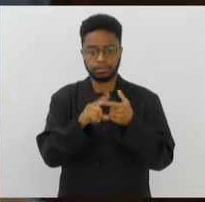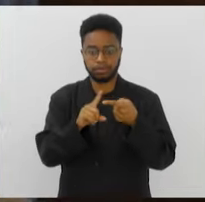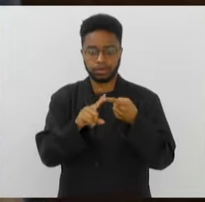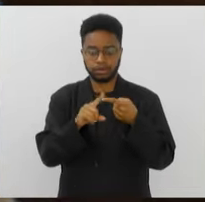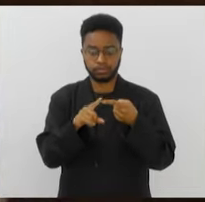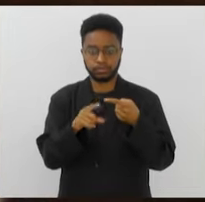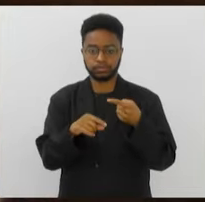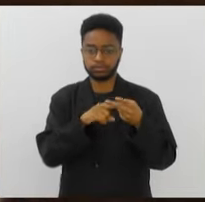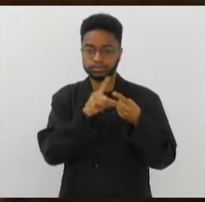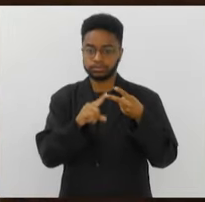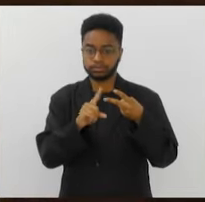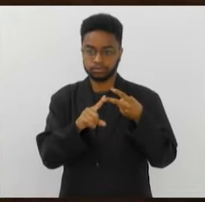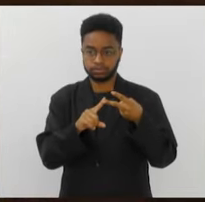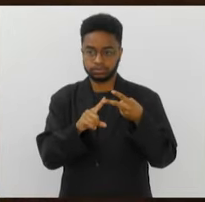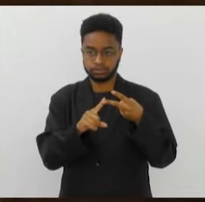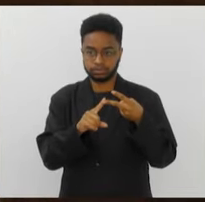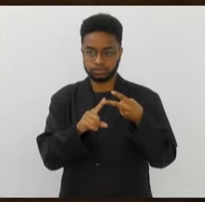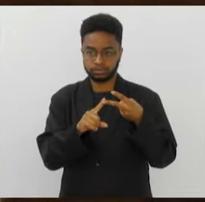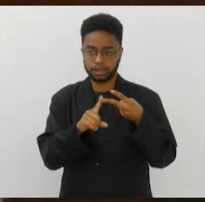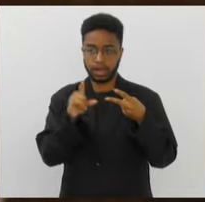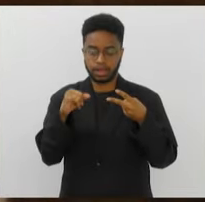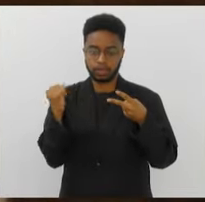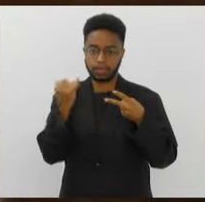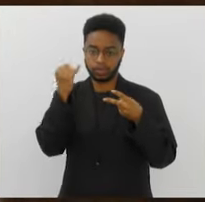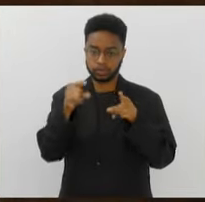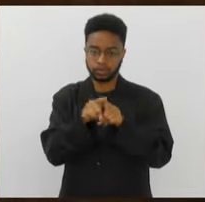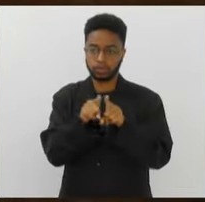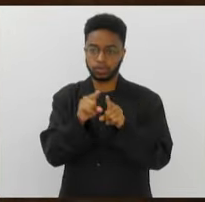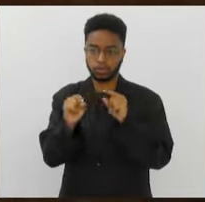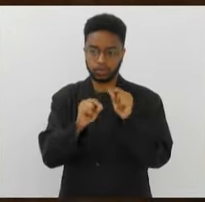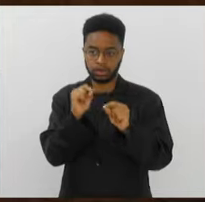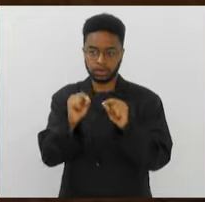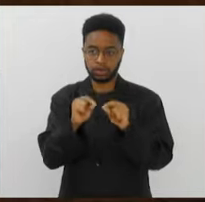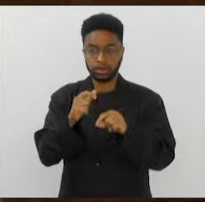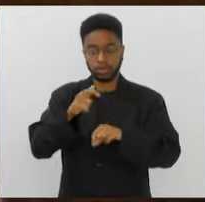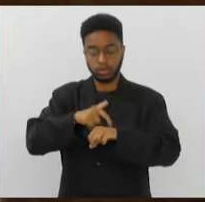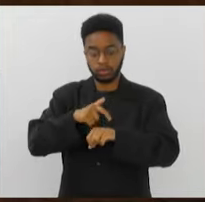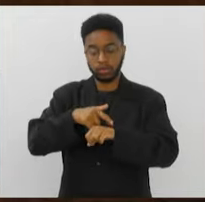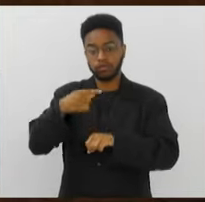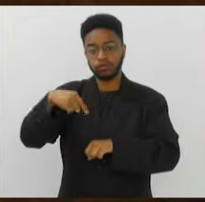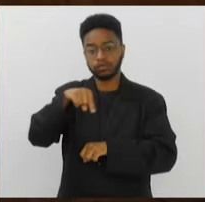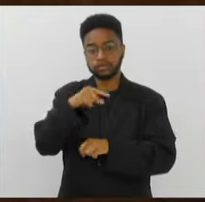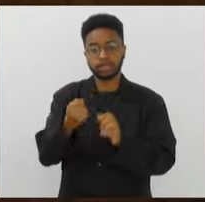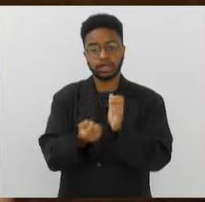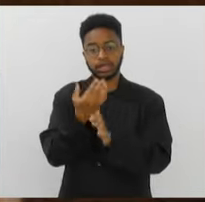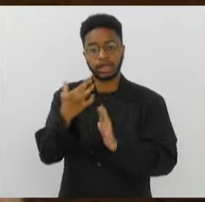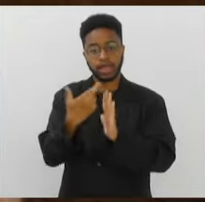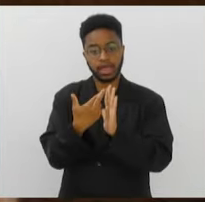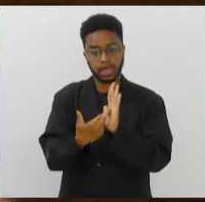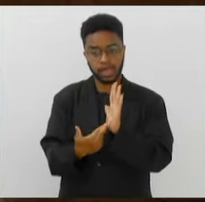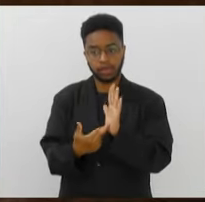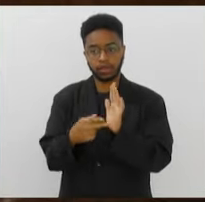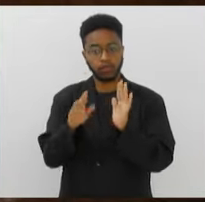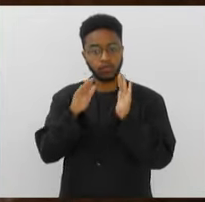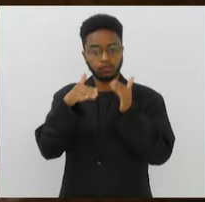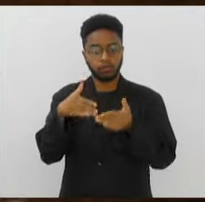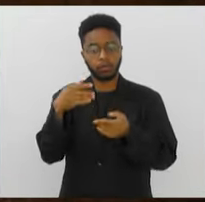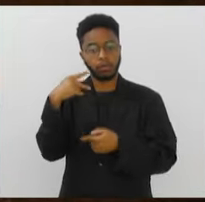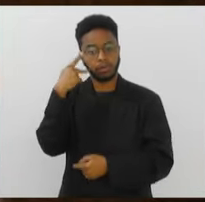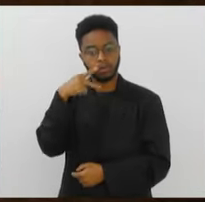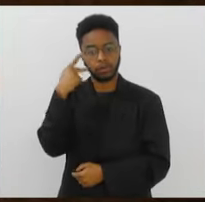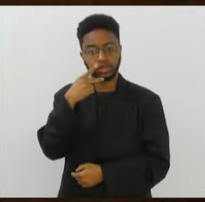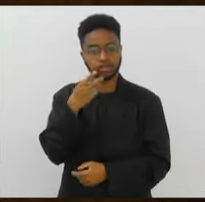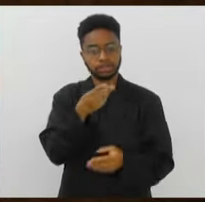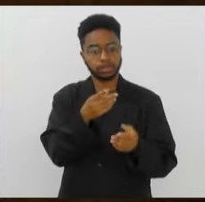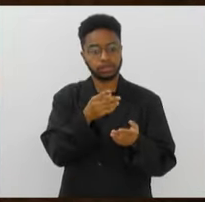elemento. Segundo elemento, não menos importante, é que quando você estabelece uma regra para políticas de transferência de